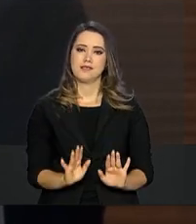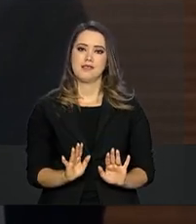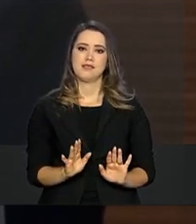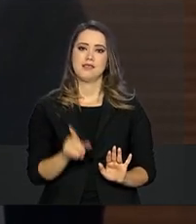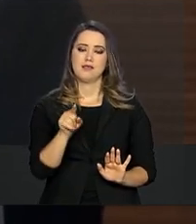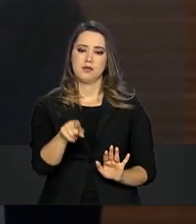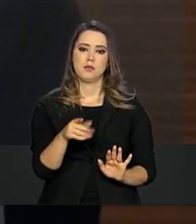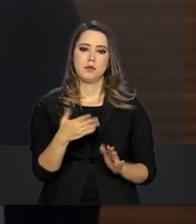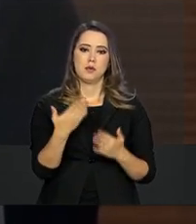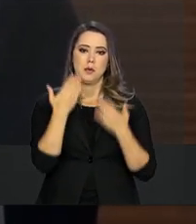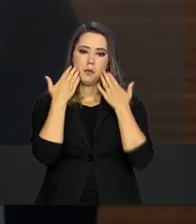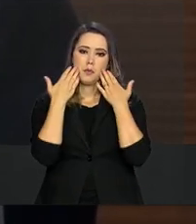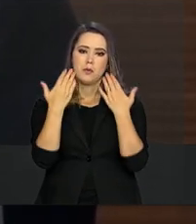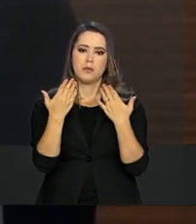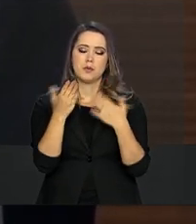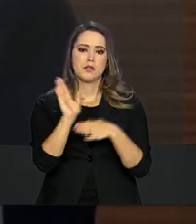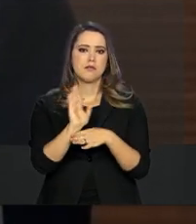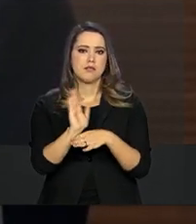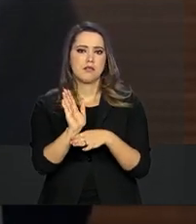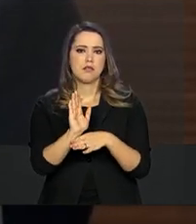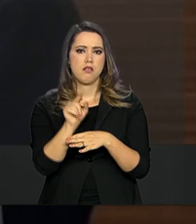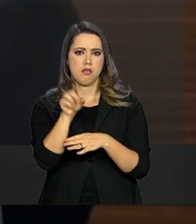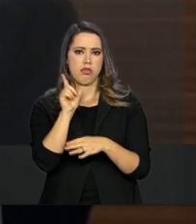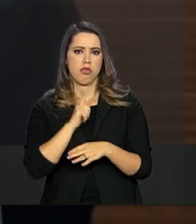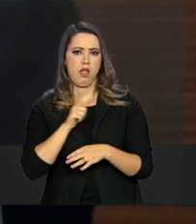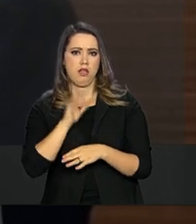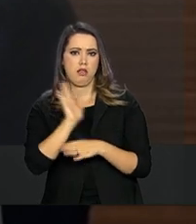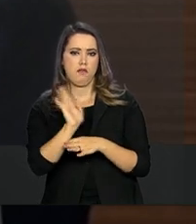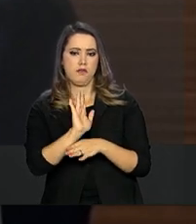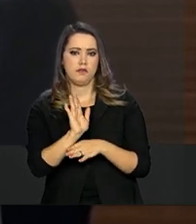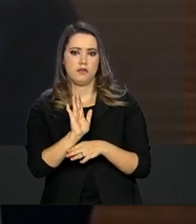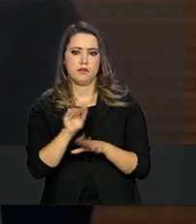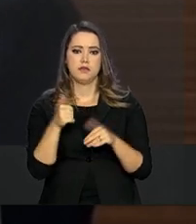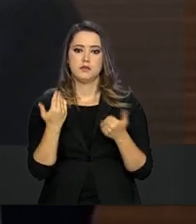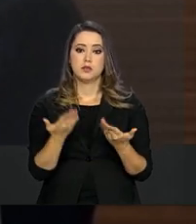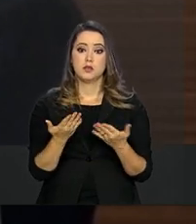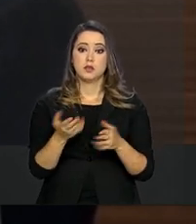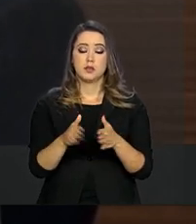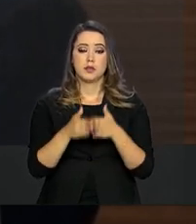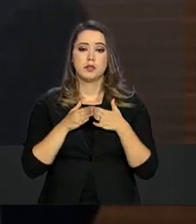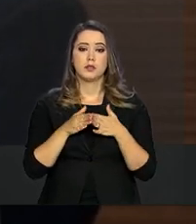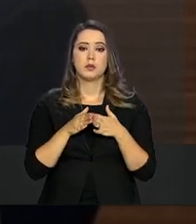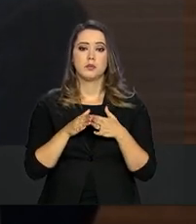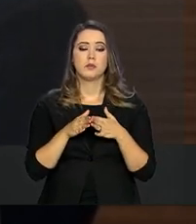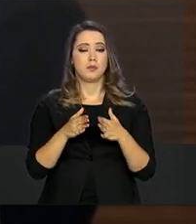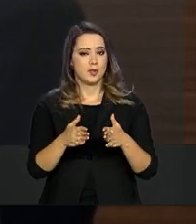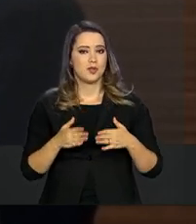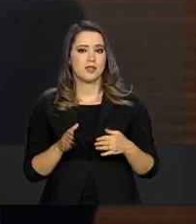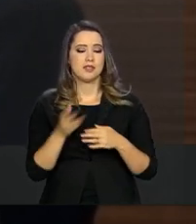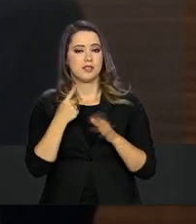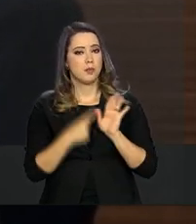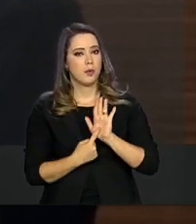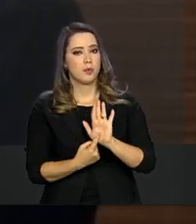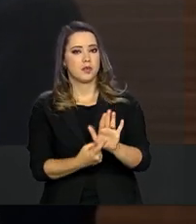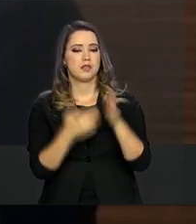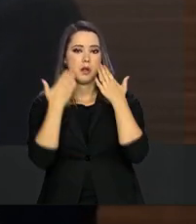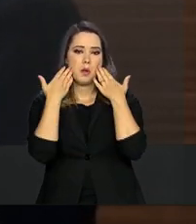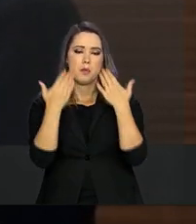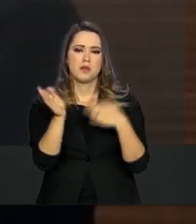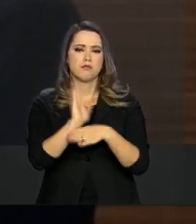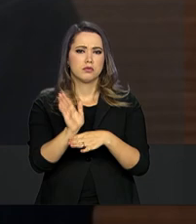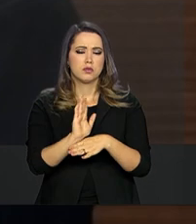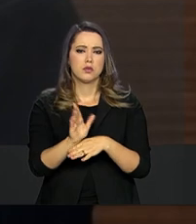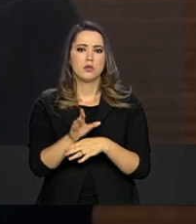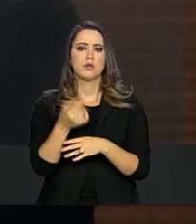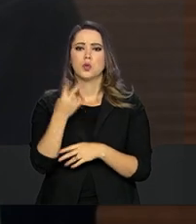para exibição nós vamos ter o vídeo não vamos ver o vídeo então eu quero pedir licença para a exibição de um brevíssimo